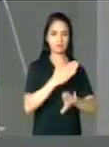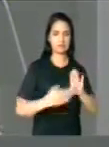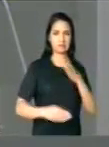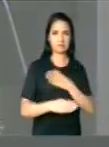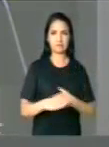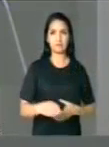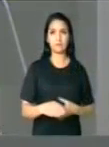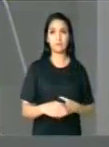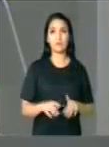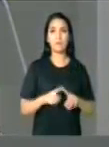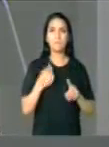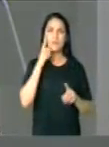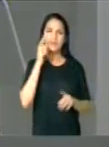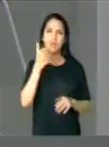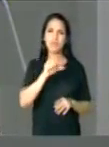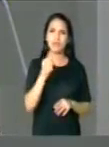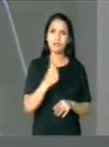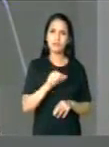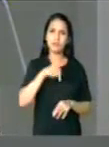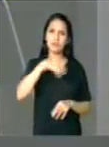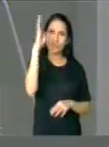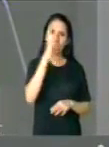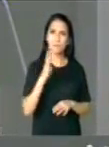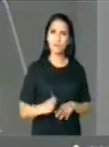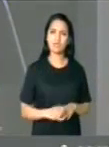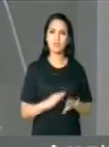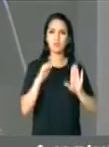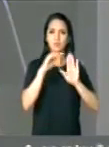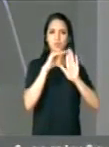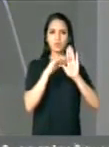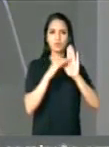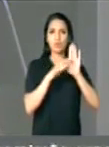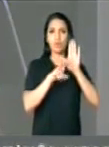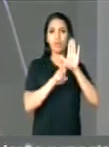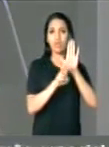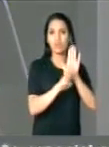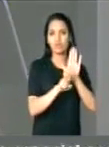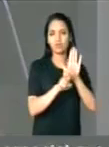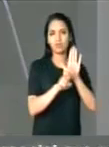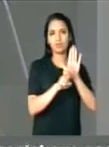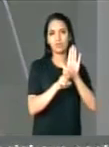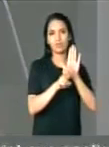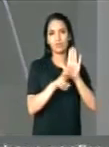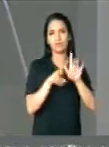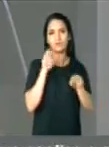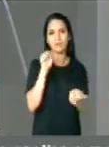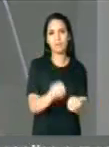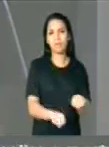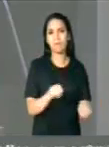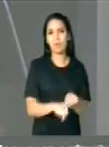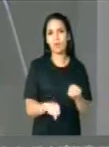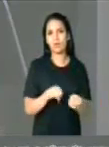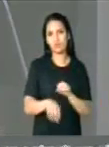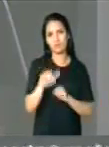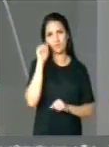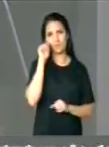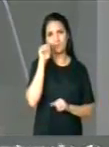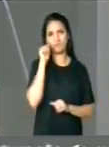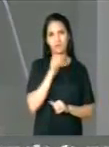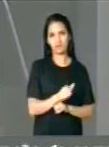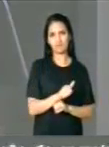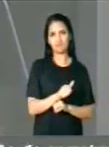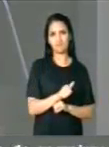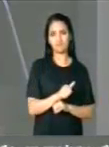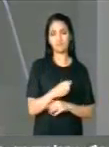o meu país ocupa a quinta posição no ranking mundial de homicídio de mulheres. Entre 2003